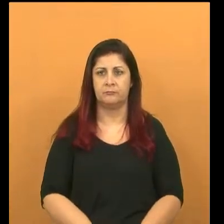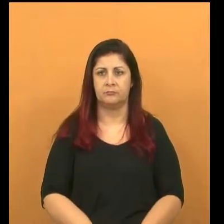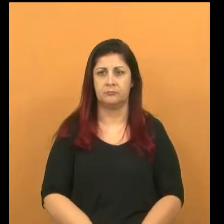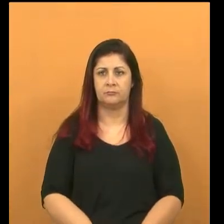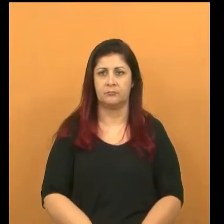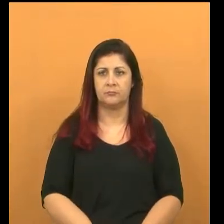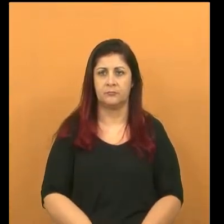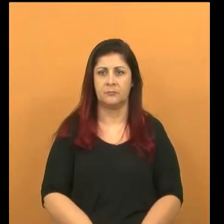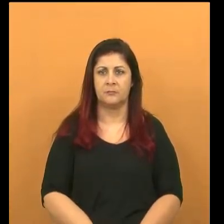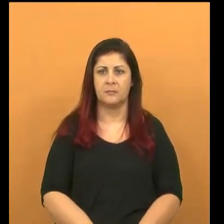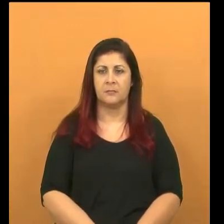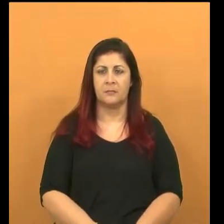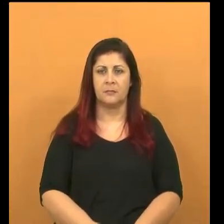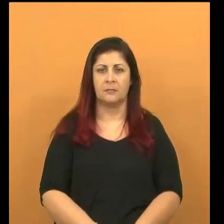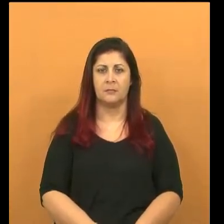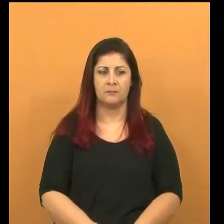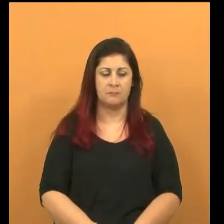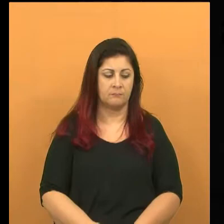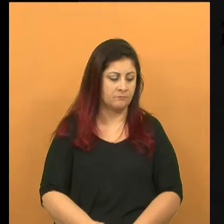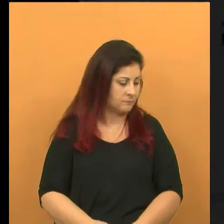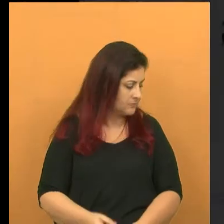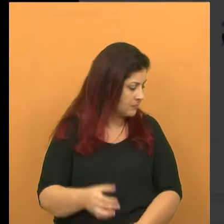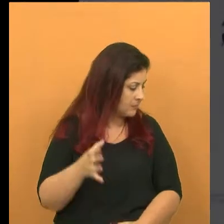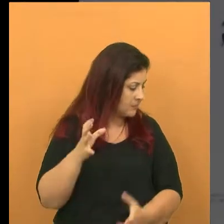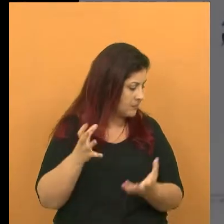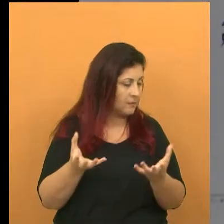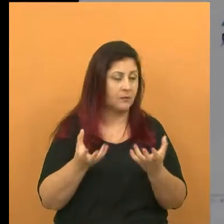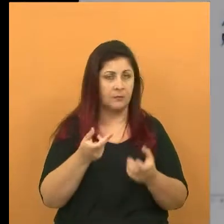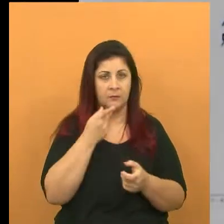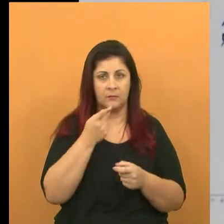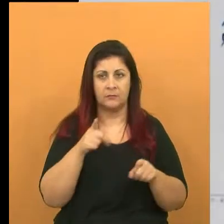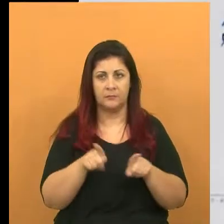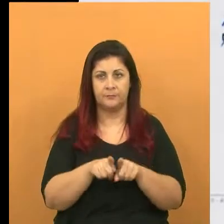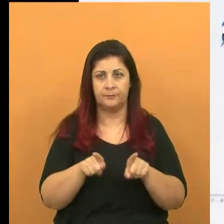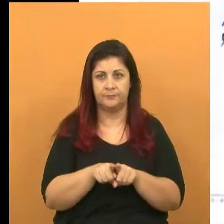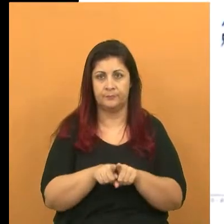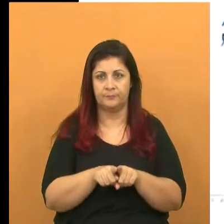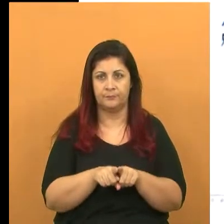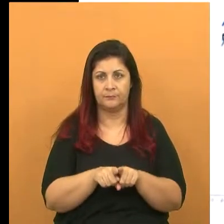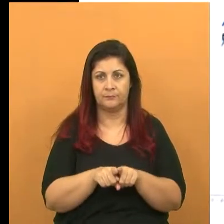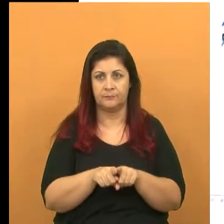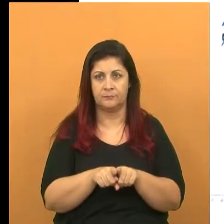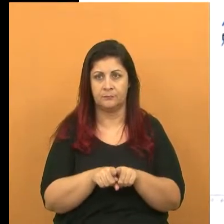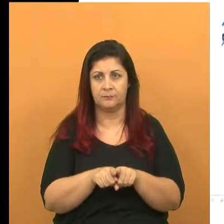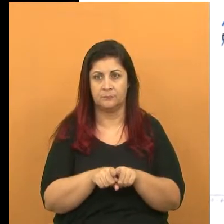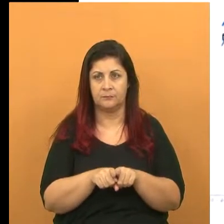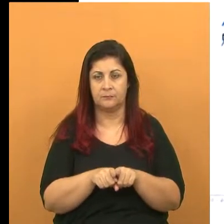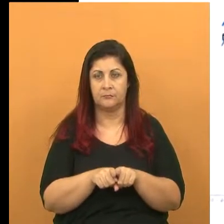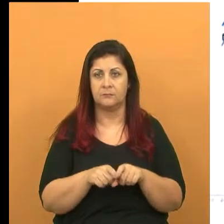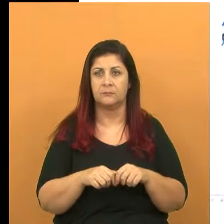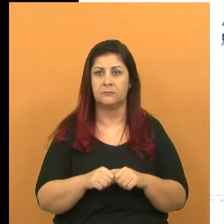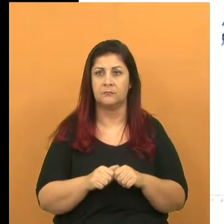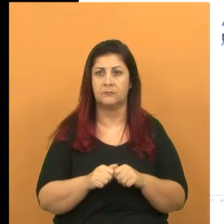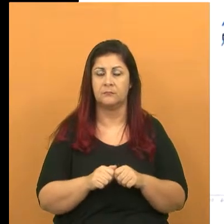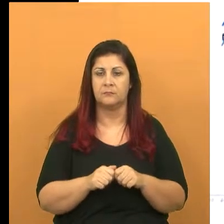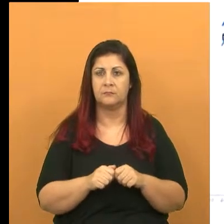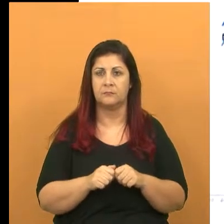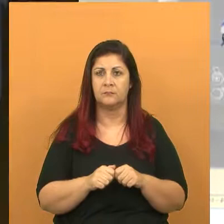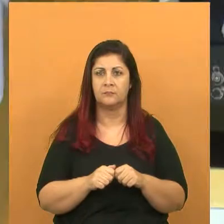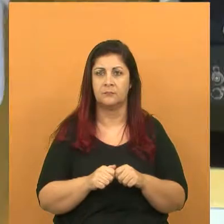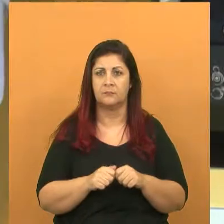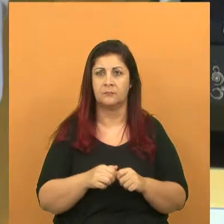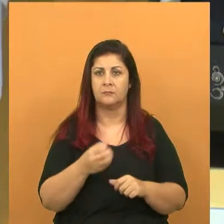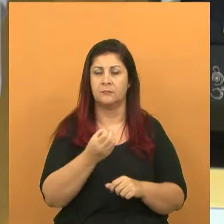outro tema que quero abordar a indicação que a gente fez ali pra realização através da indicação do